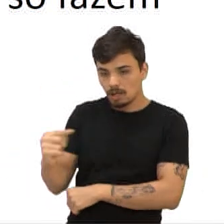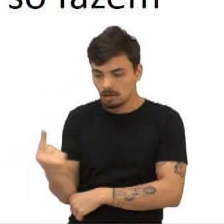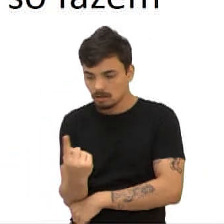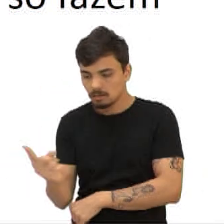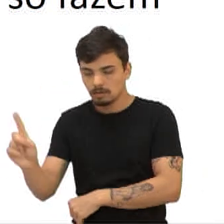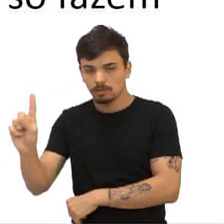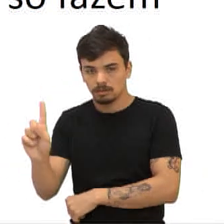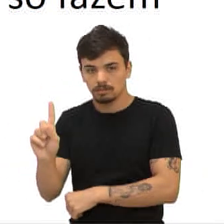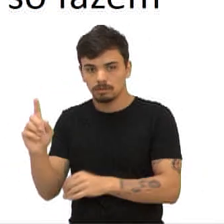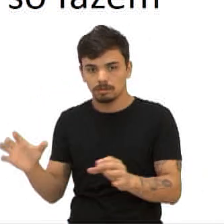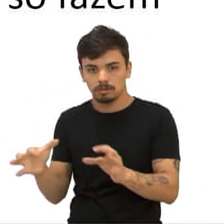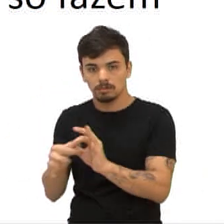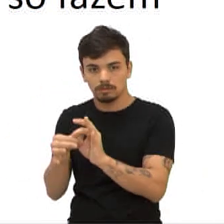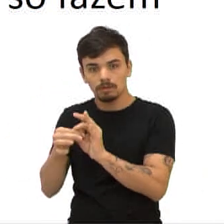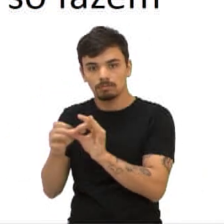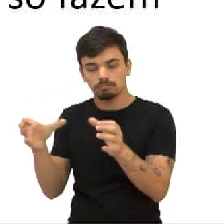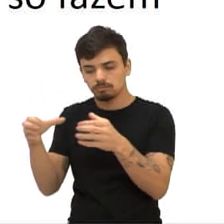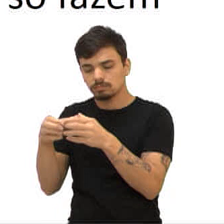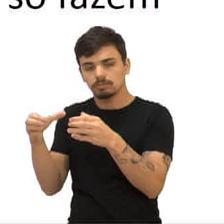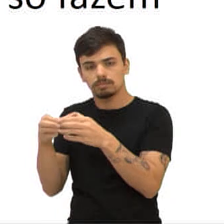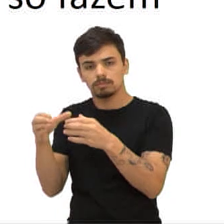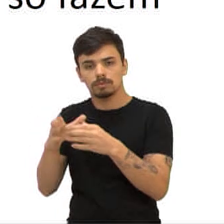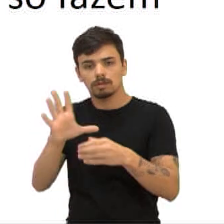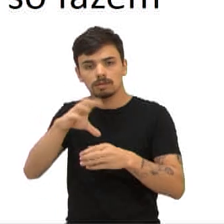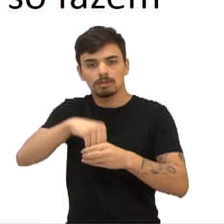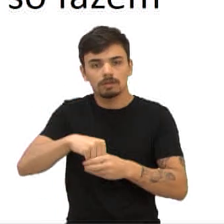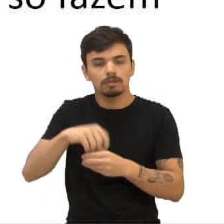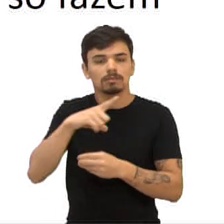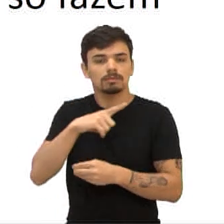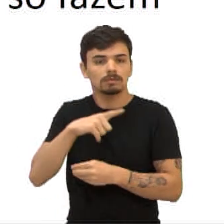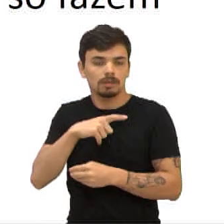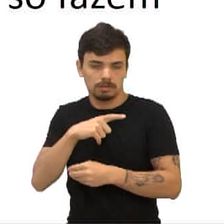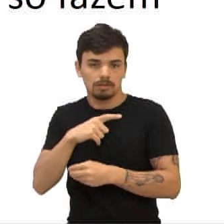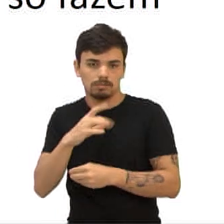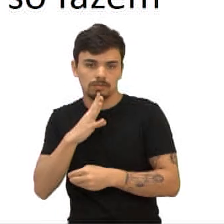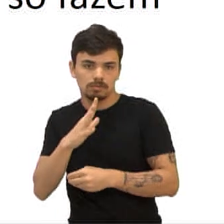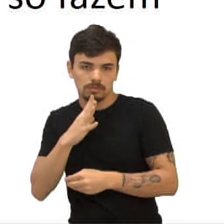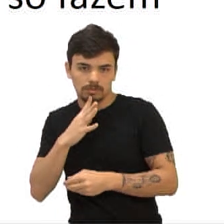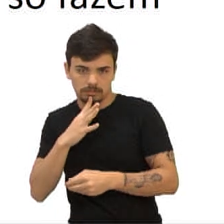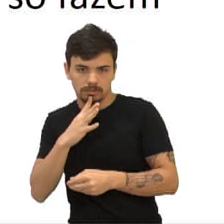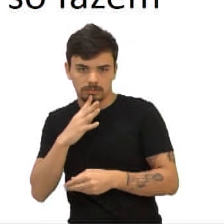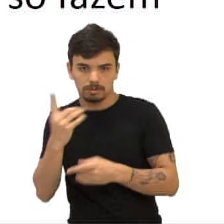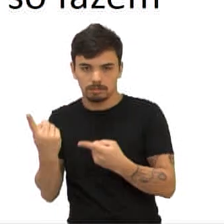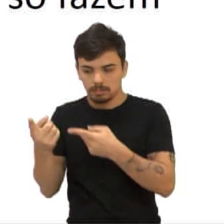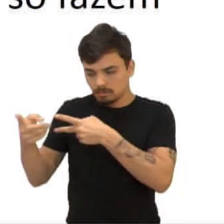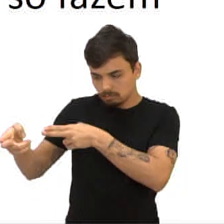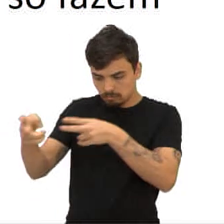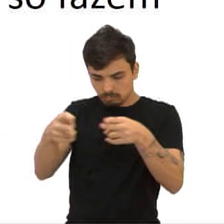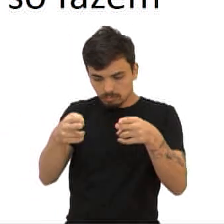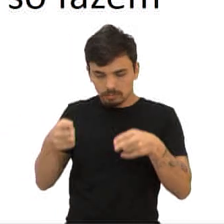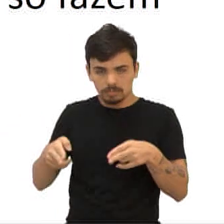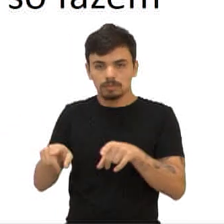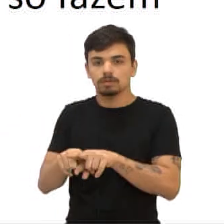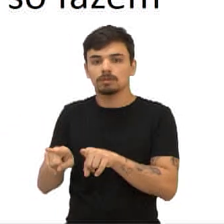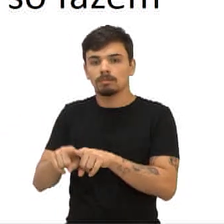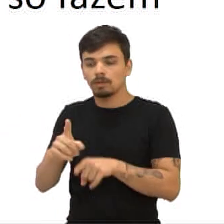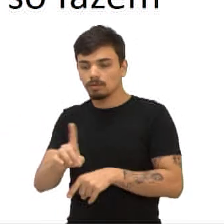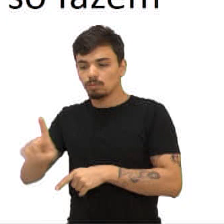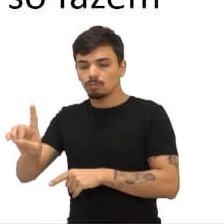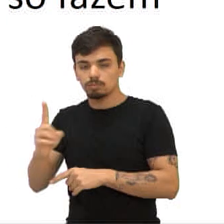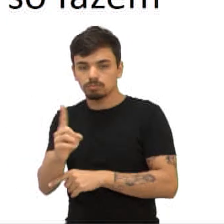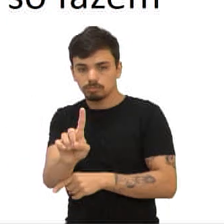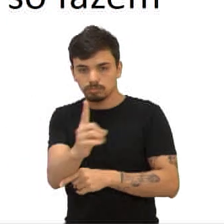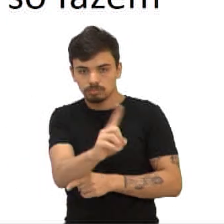ser parte de uma comunidade dentro da qual se reconhece e é reconhecido como igual. Como indivíduos,